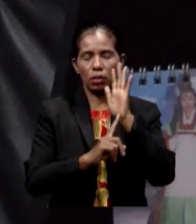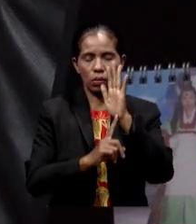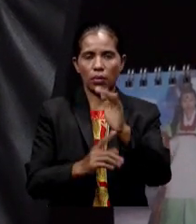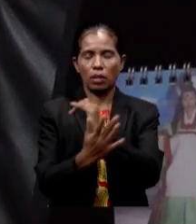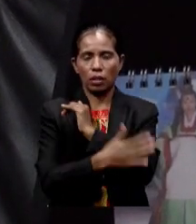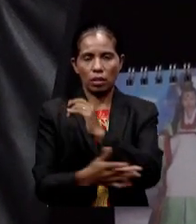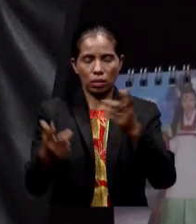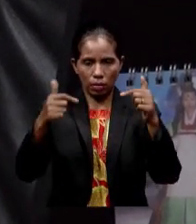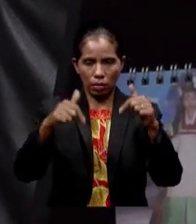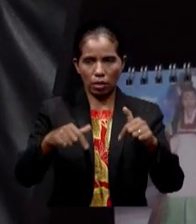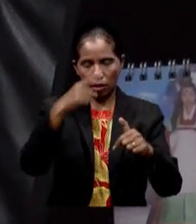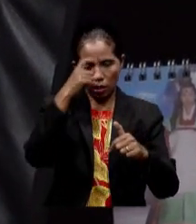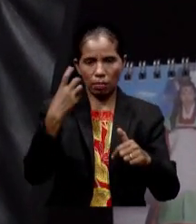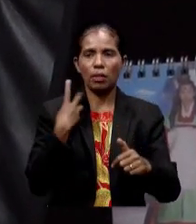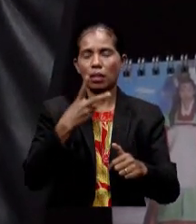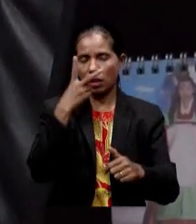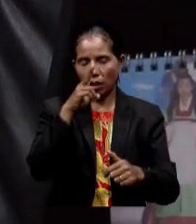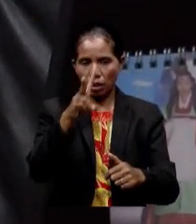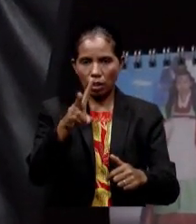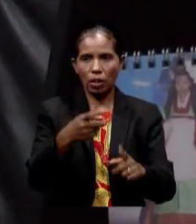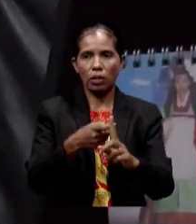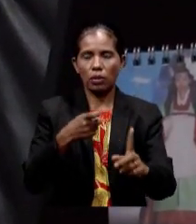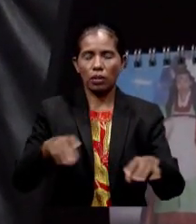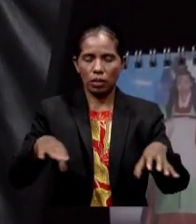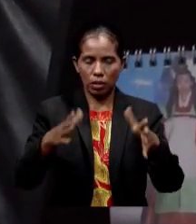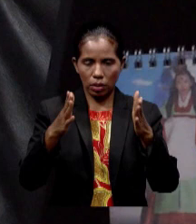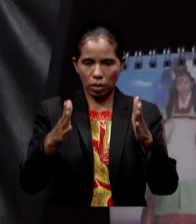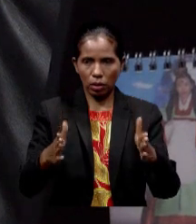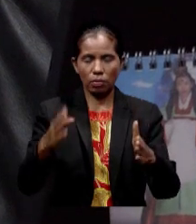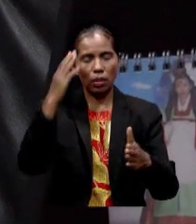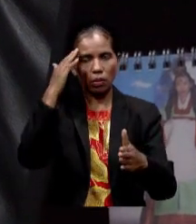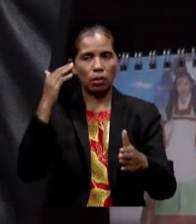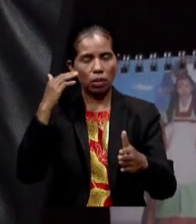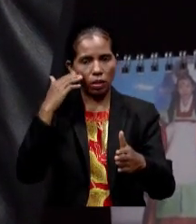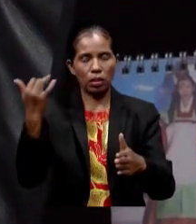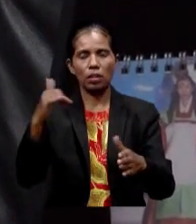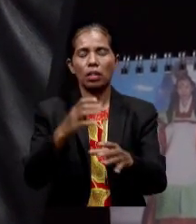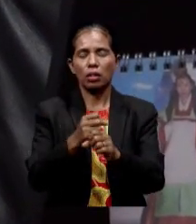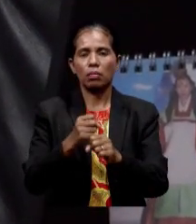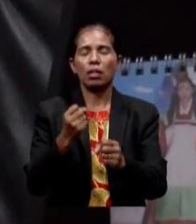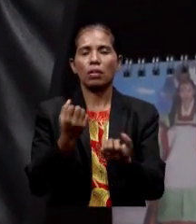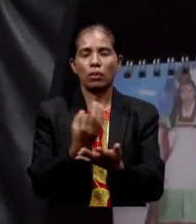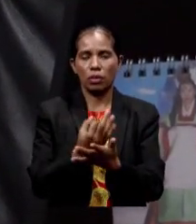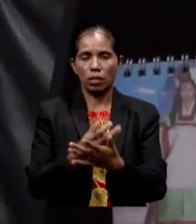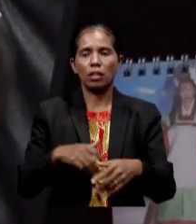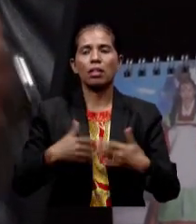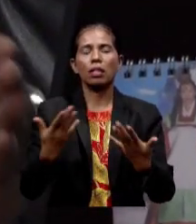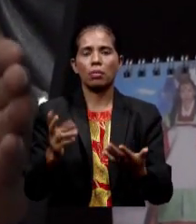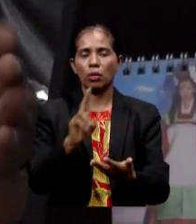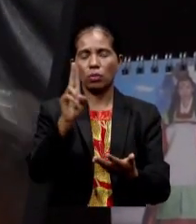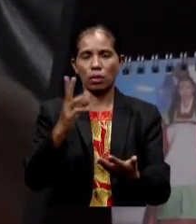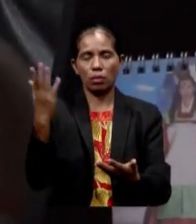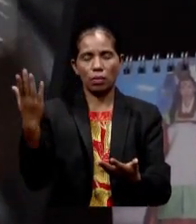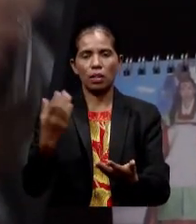ma kumaine. Tamai tahare husi si da trabalhador sai ba Coreia karik si da simosa ne hira magne uza hena ba hira